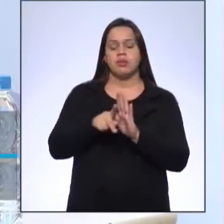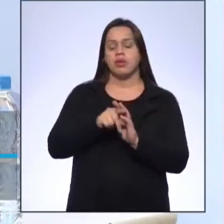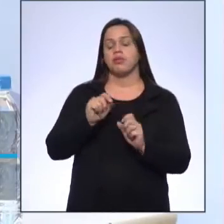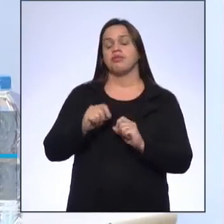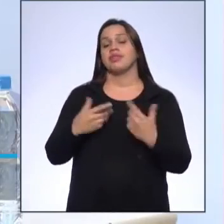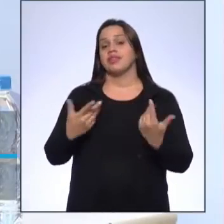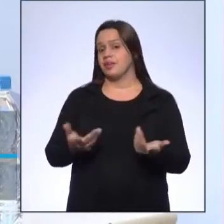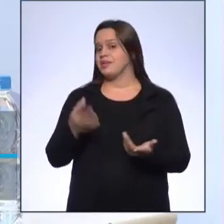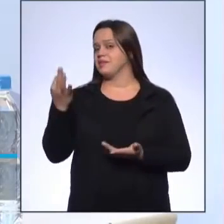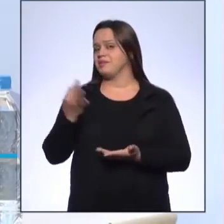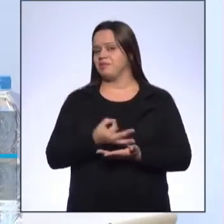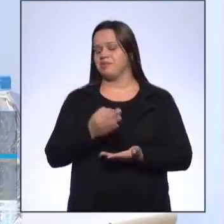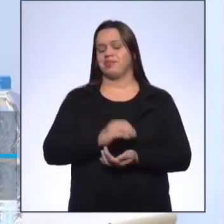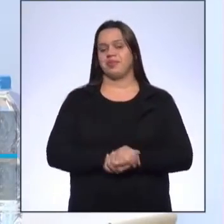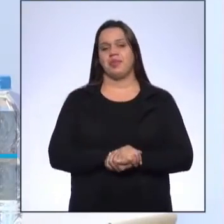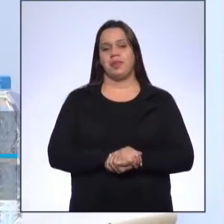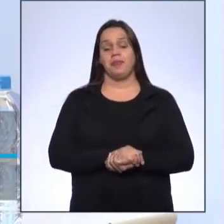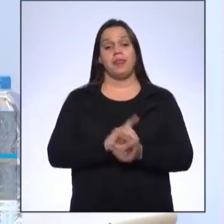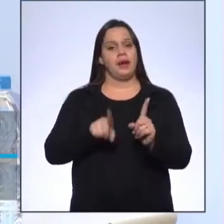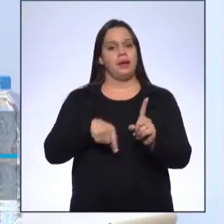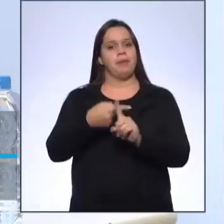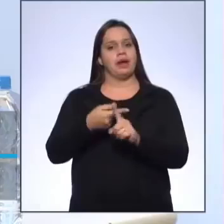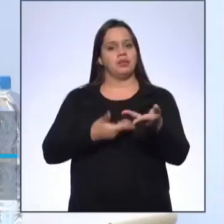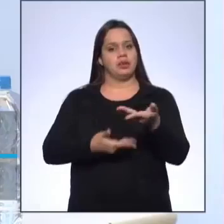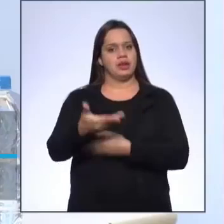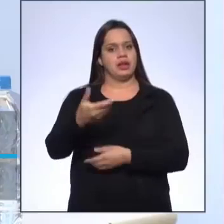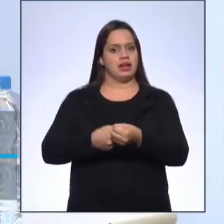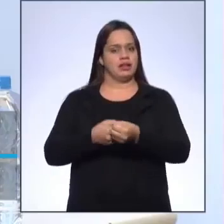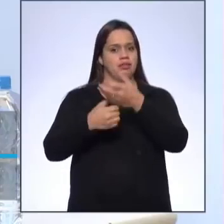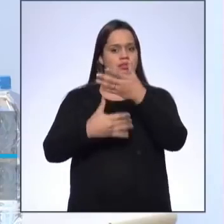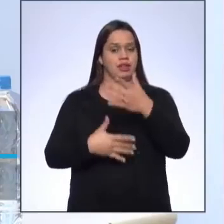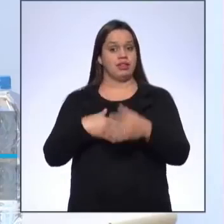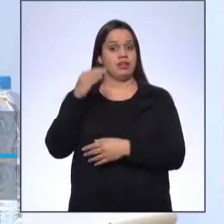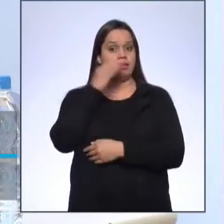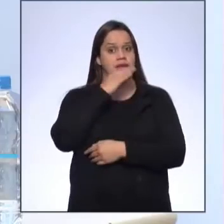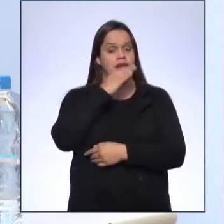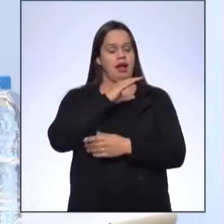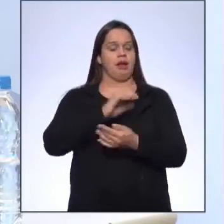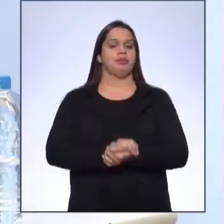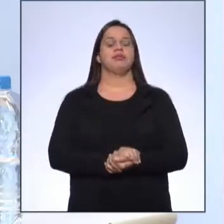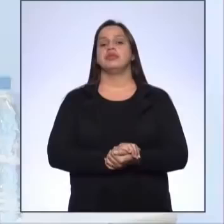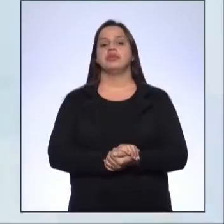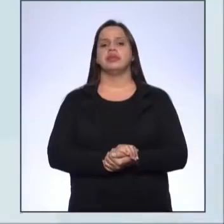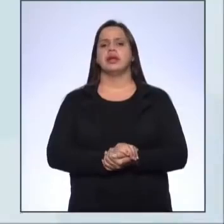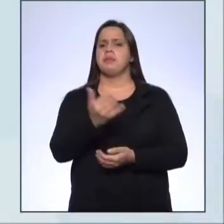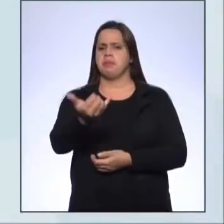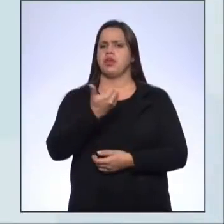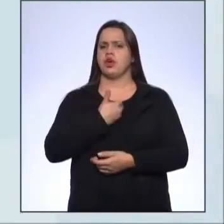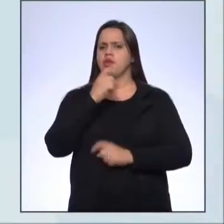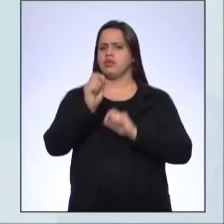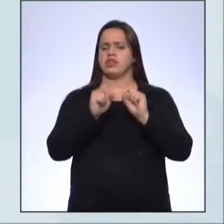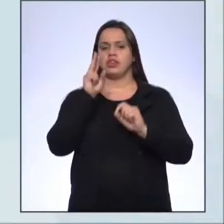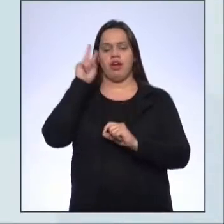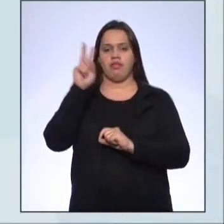bom. Agora, mais uma interação no chat. Essa você é mais rápida. Conta para mim se você já ouviu alguma trilha sonora